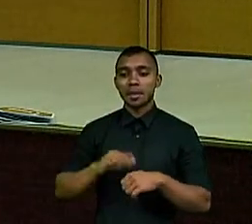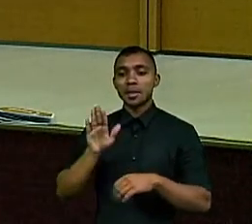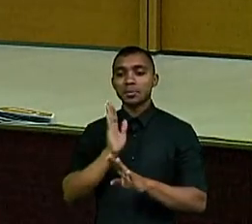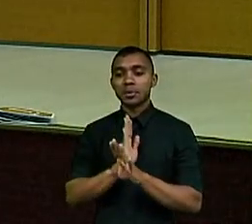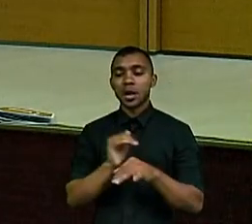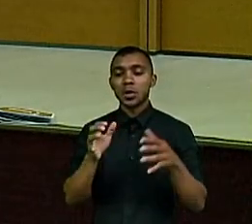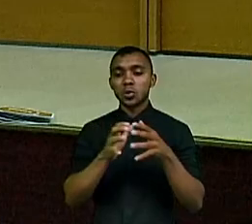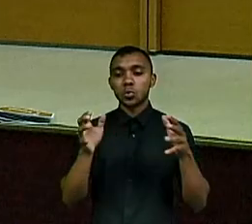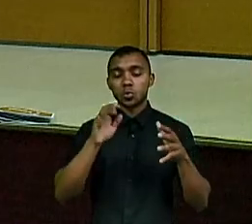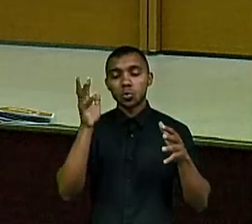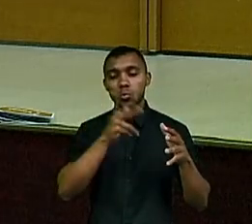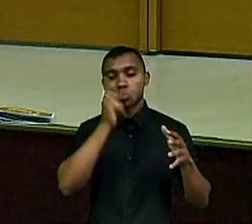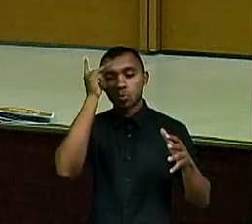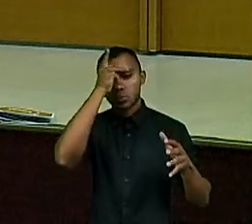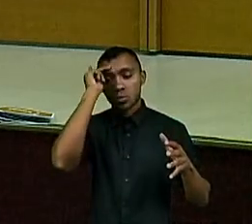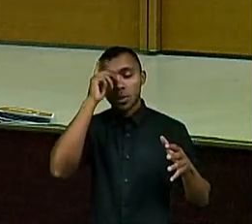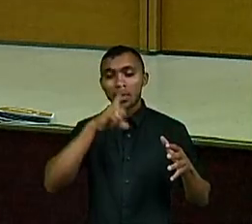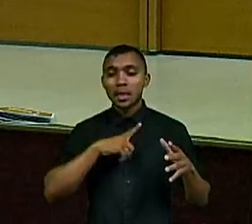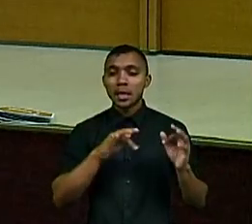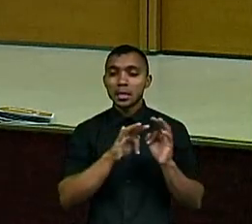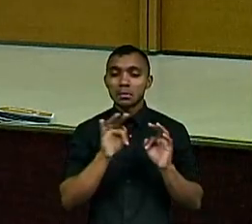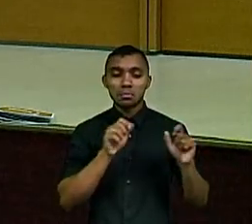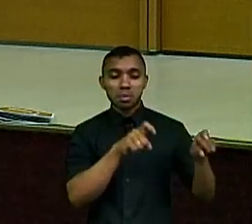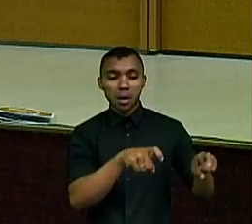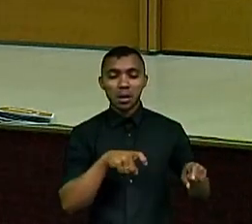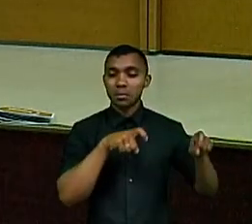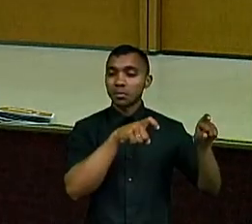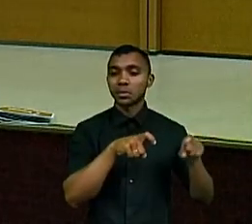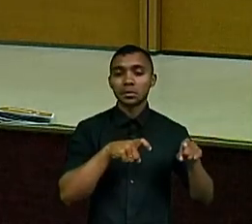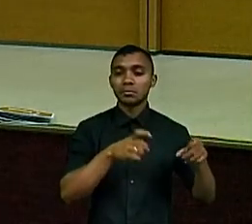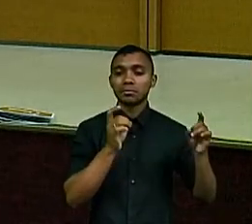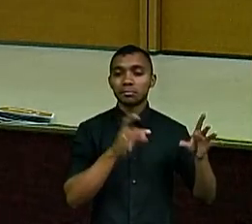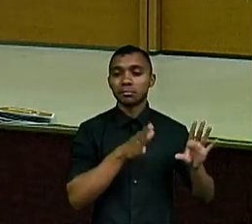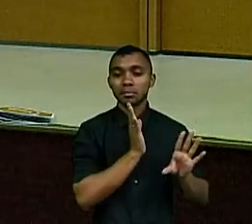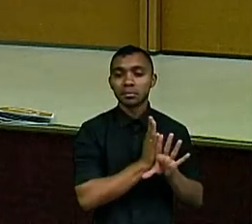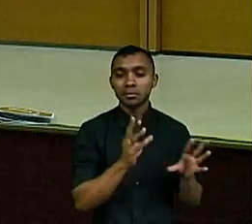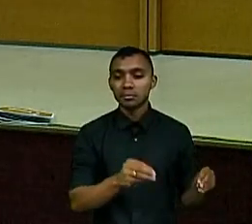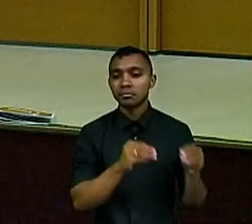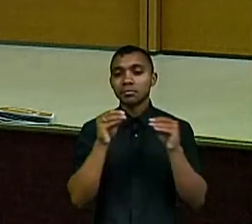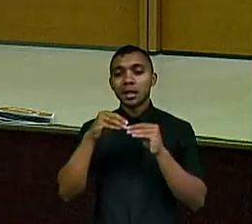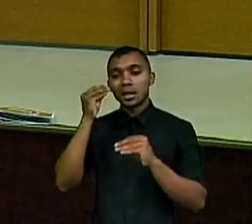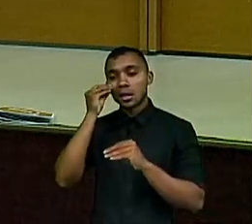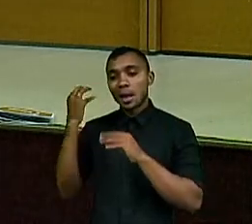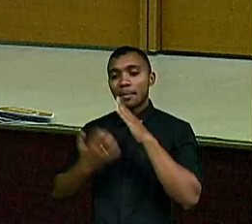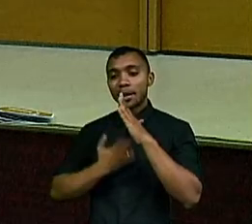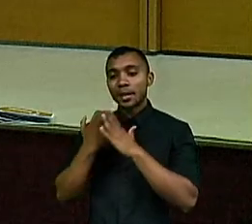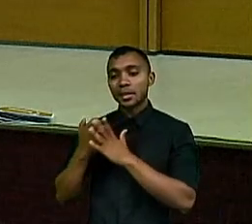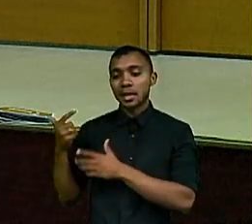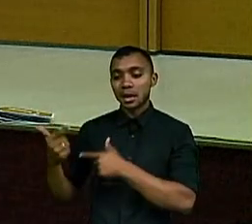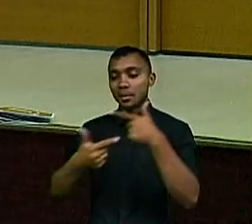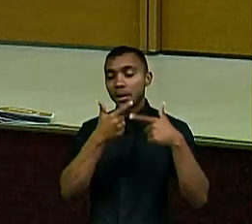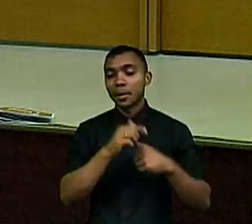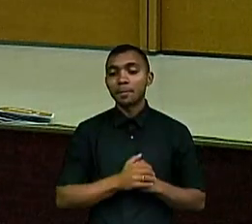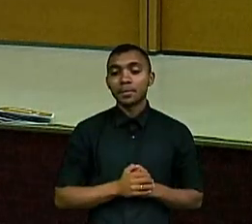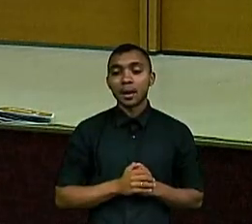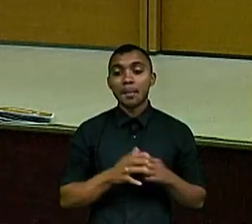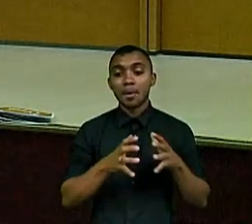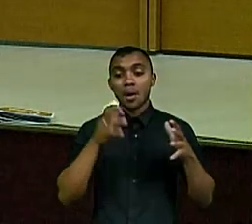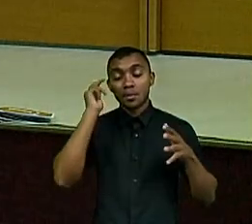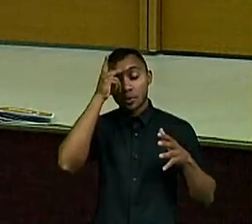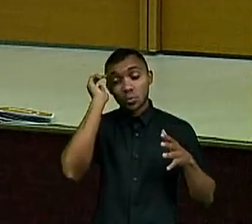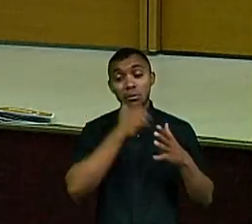tinha sua pequena produçãozinha agrícola abandonou para tentar emprego na fábrica Então você aumentou a população desempregada